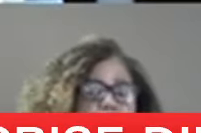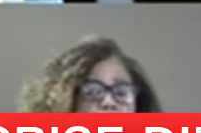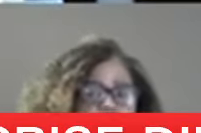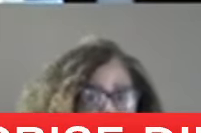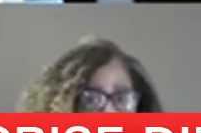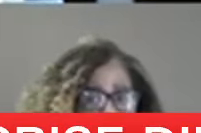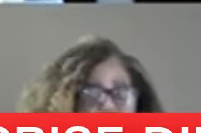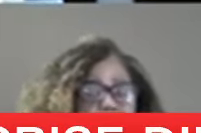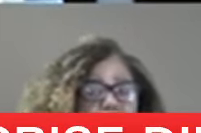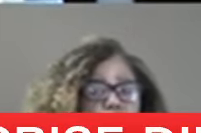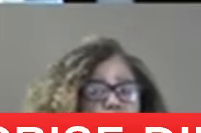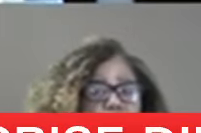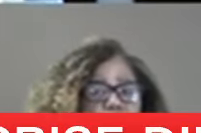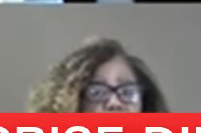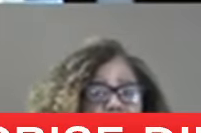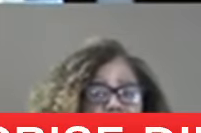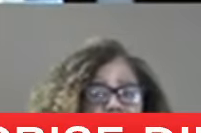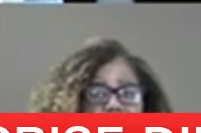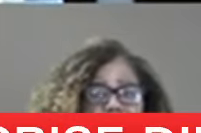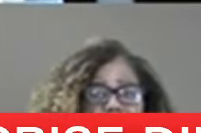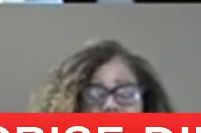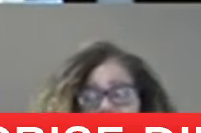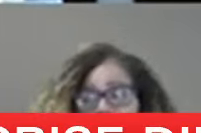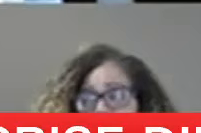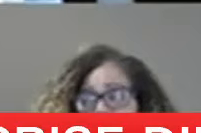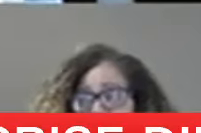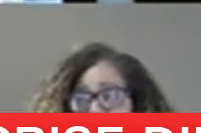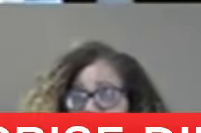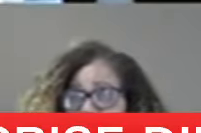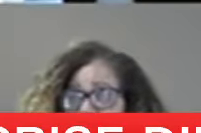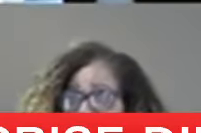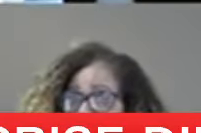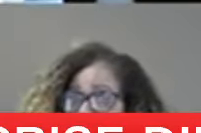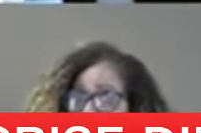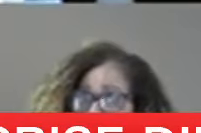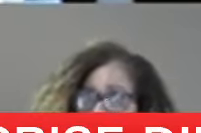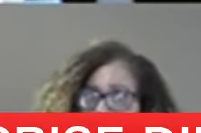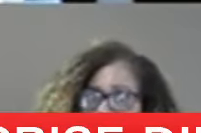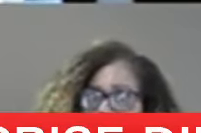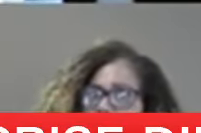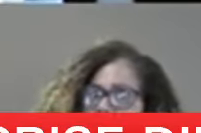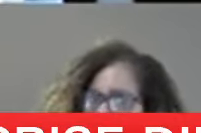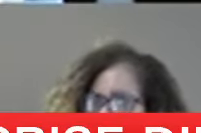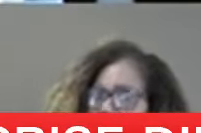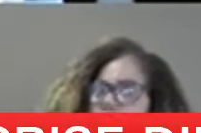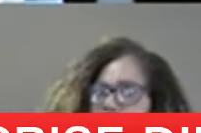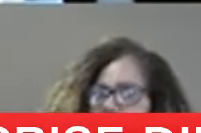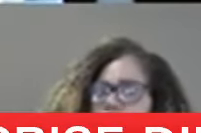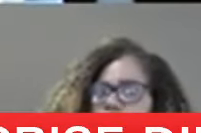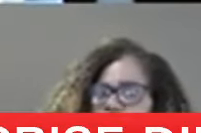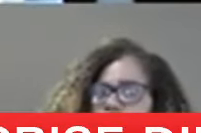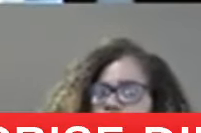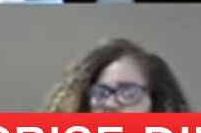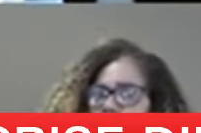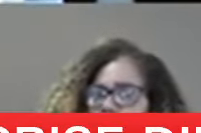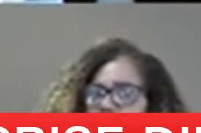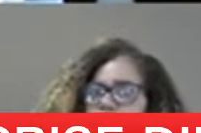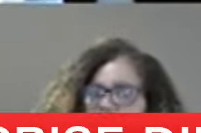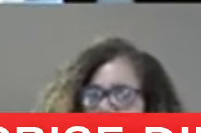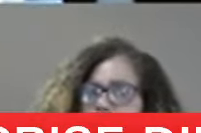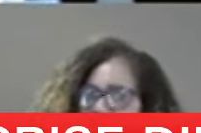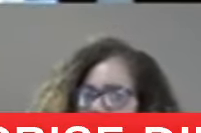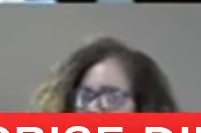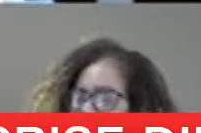render uma retratação. É fundamental que haja uma